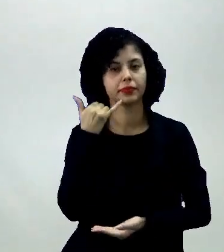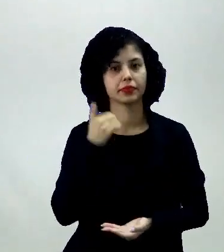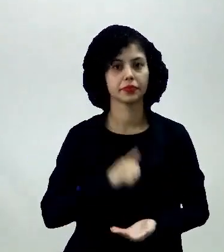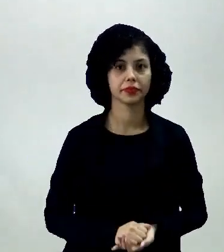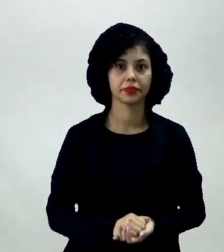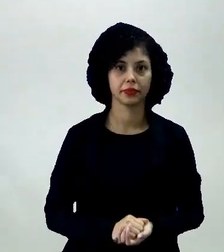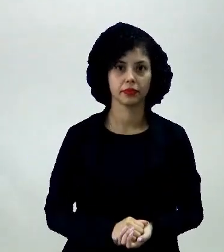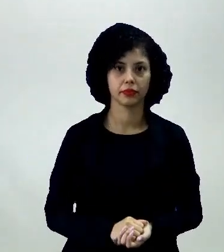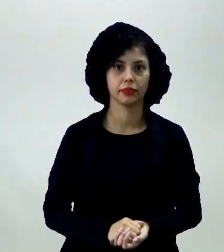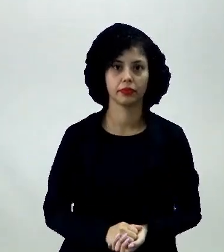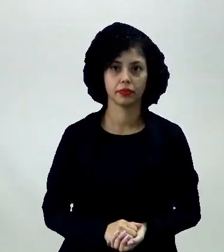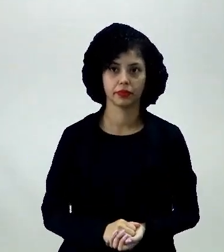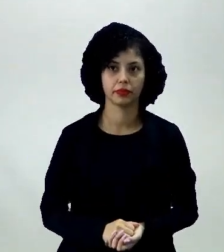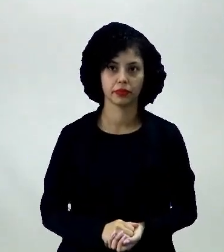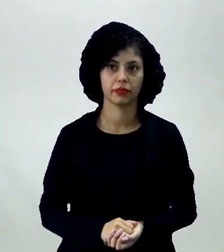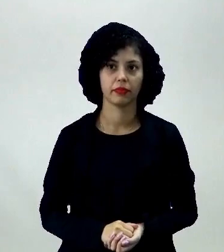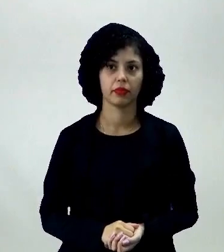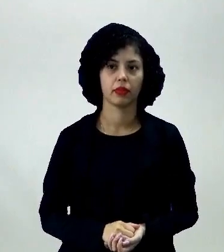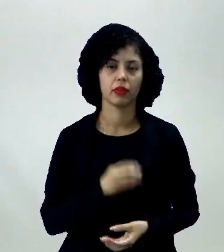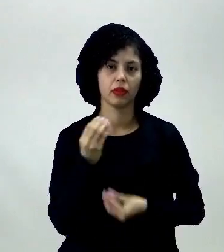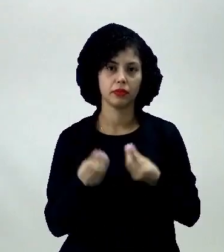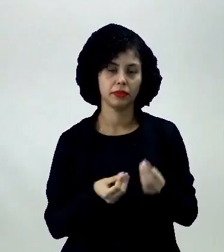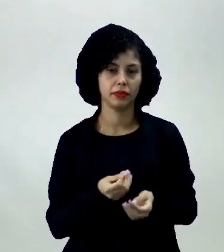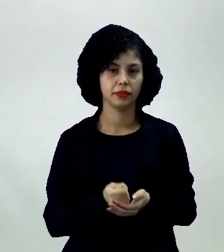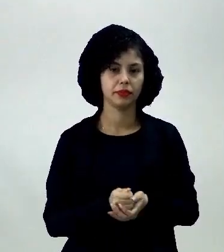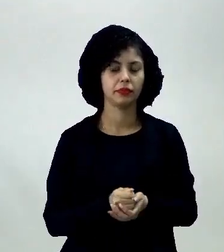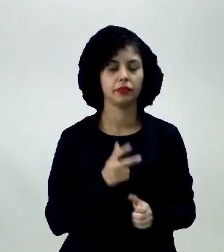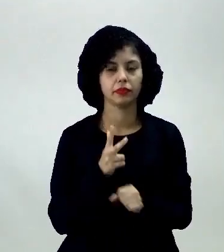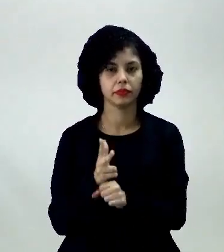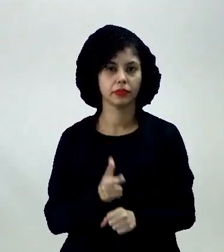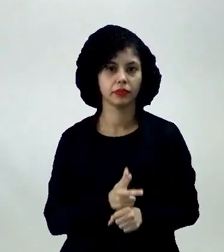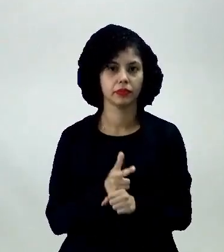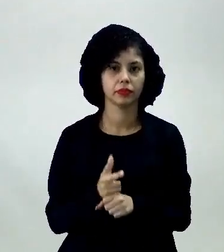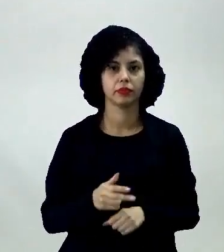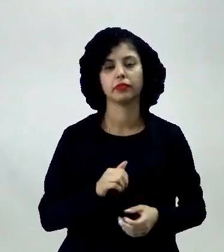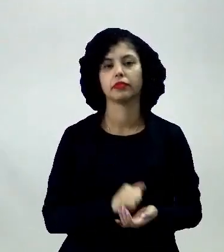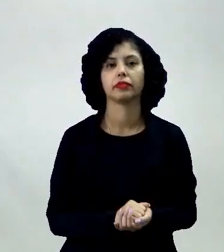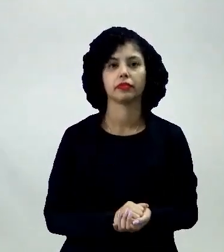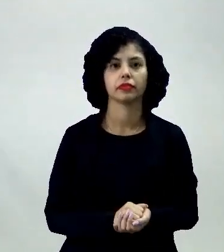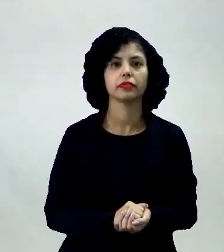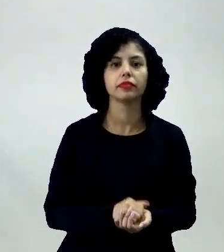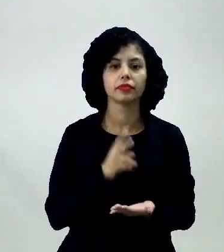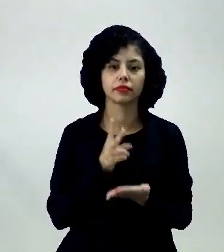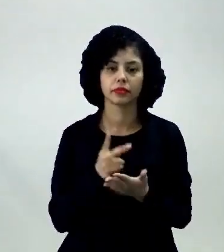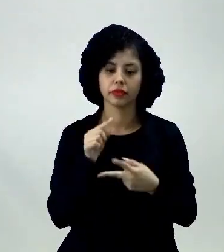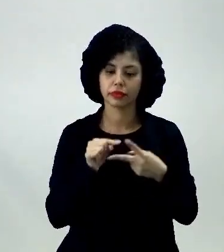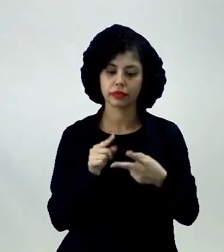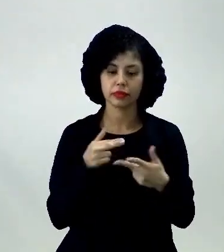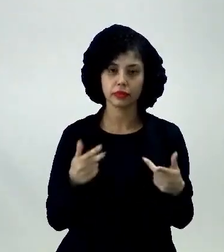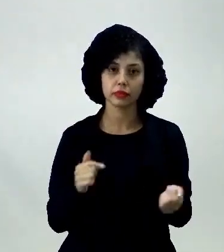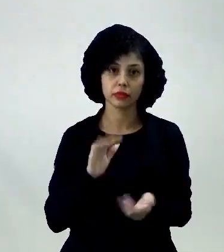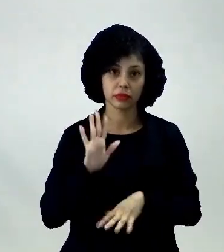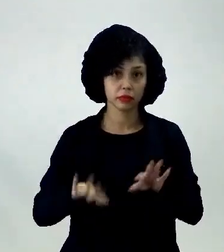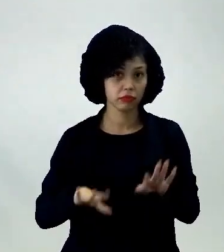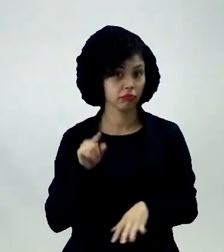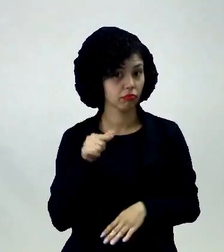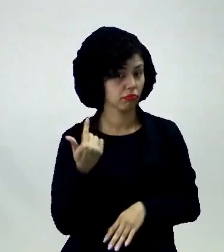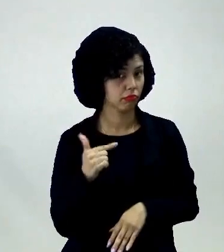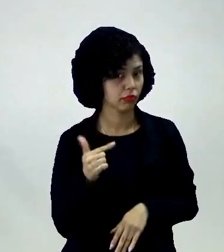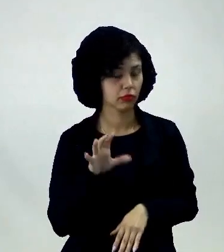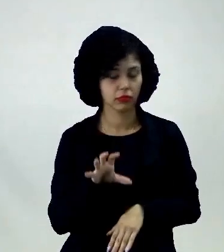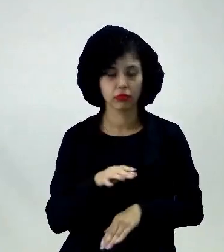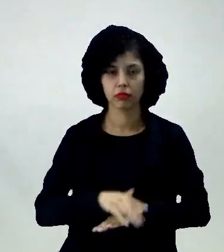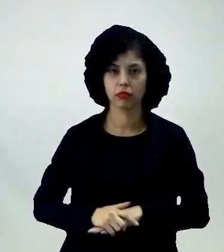celular, né? Que você tanto grava áudio quanto vídeo, né? Ao mesmo tempo, mas nem sempre foi